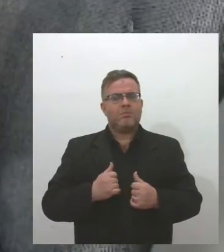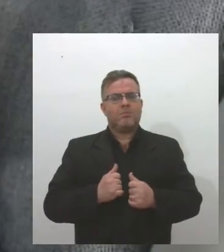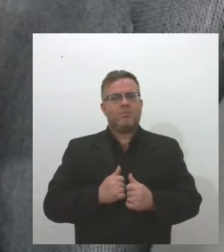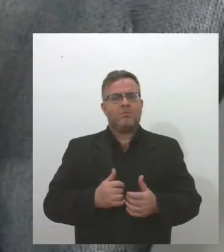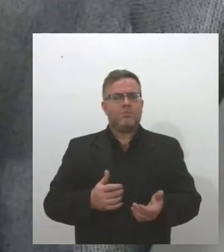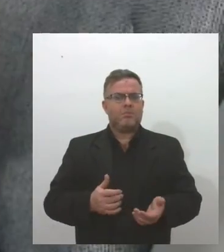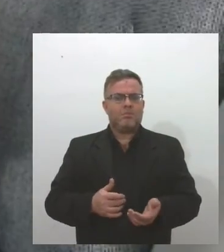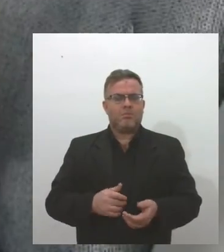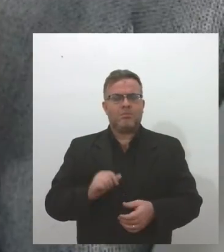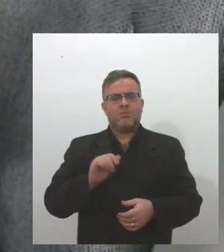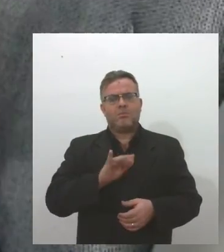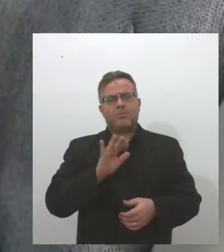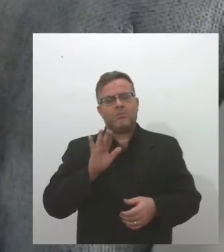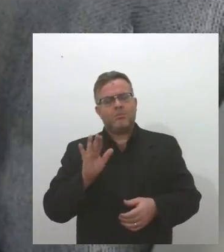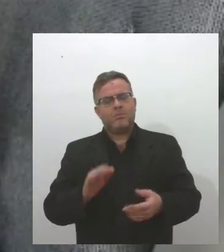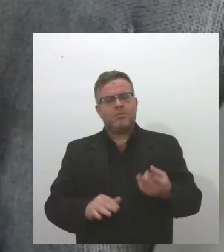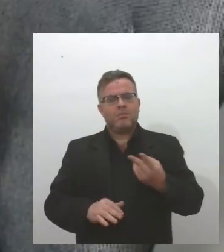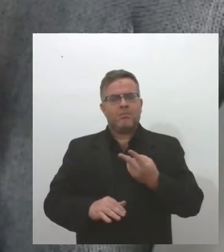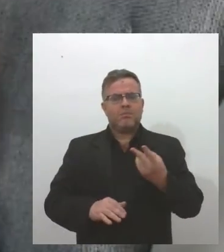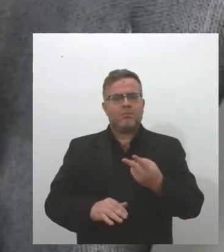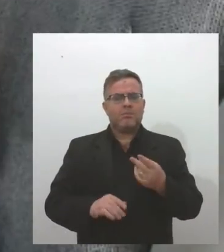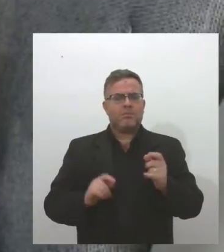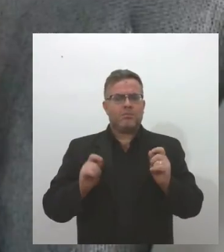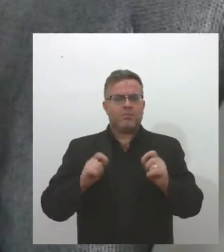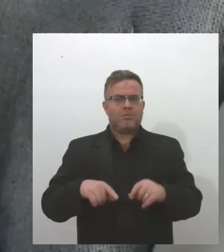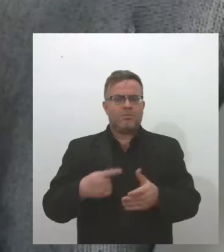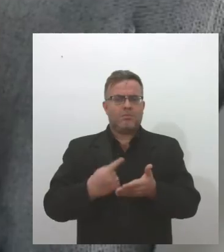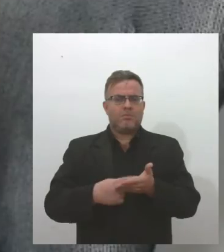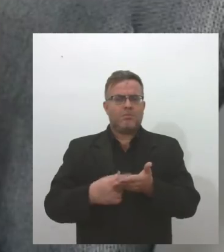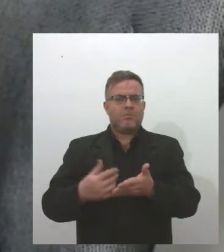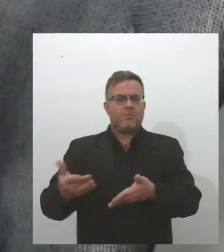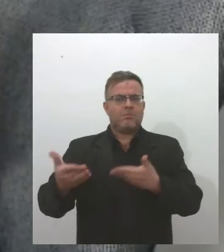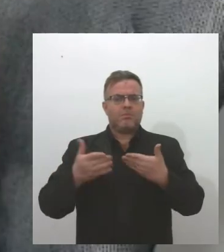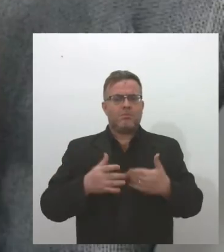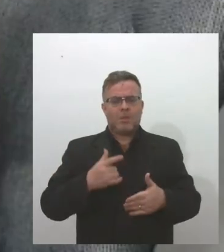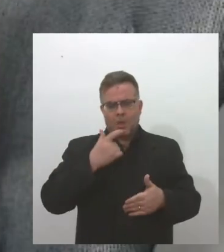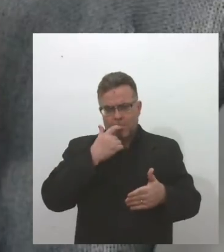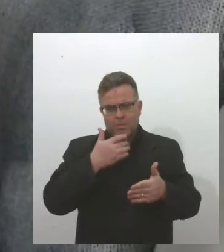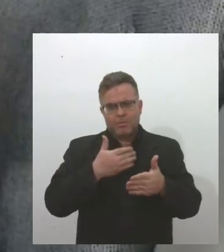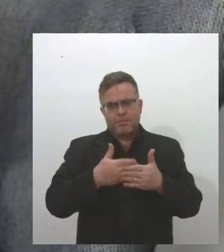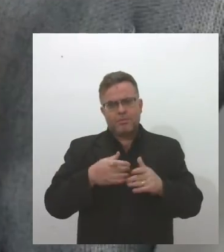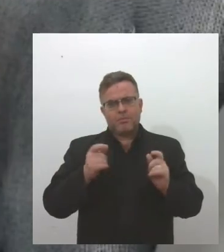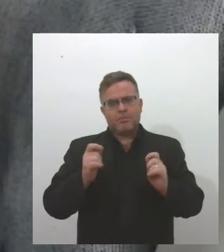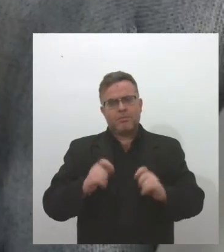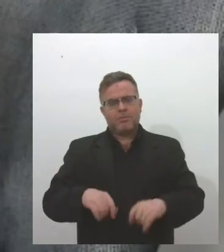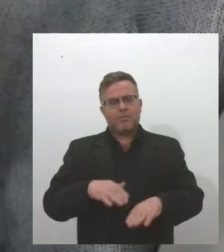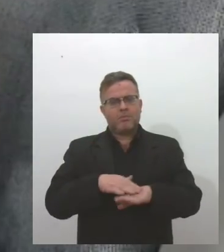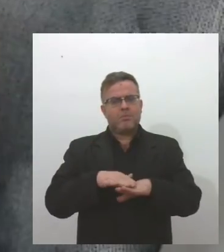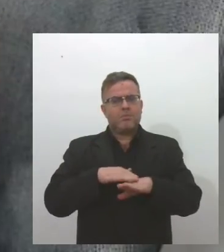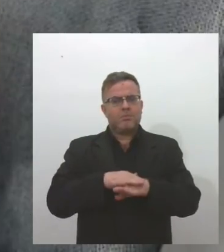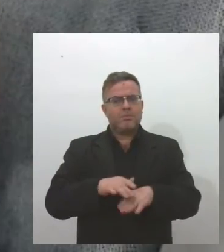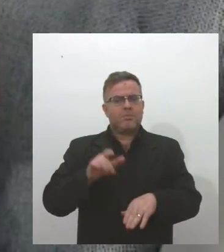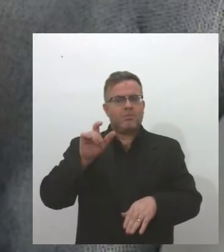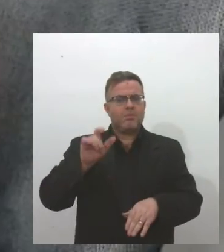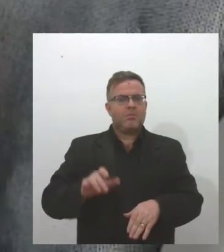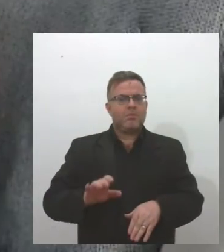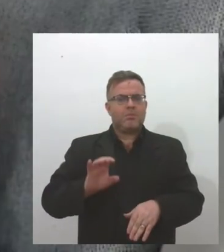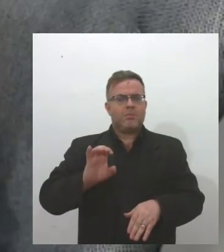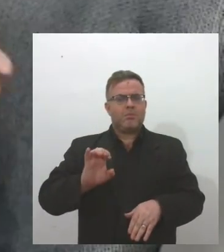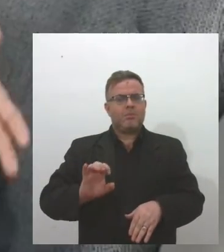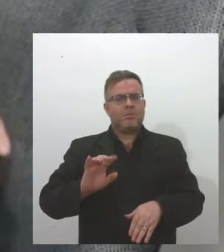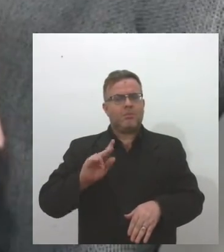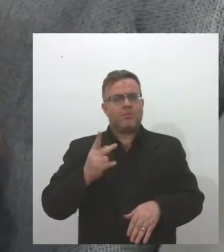Olá, olá, Cássio Santana e Sara Medeiros, eu quero convidar vocês, porque daqui a pouquinho a gente vai conversar com a cantora Eloa.